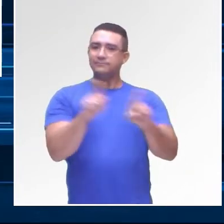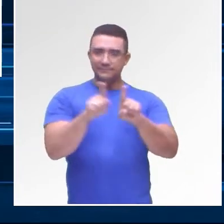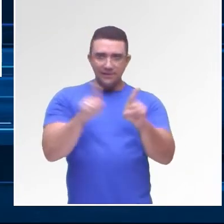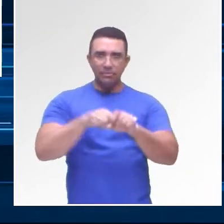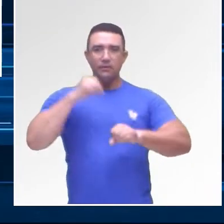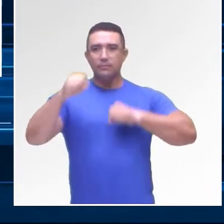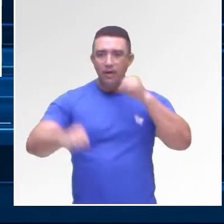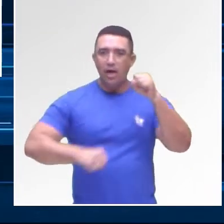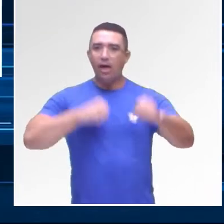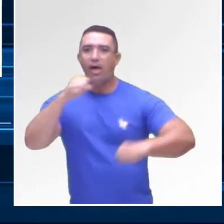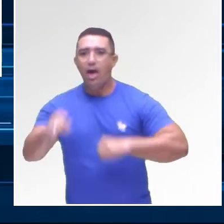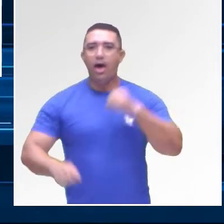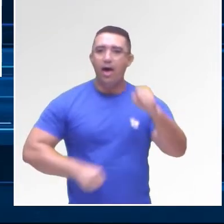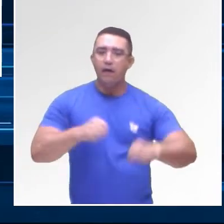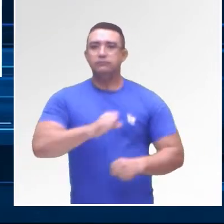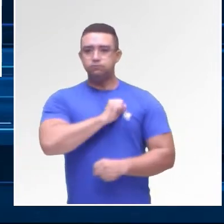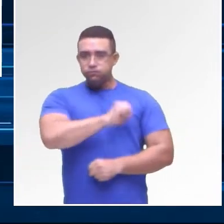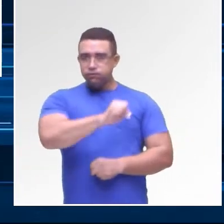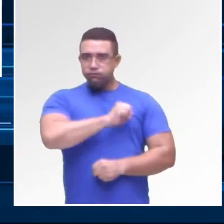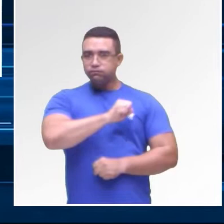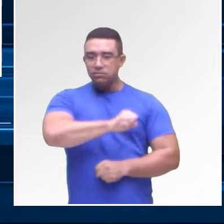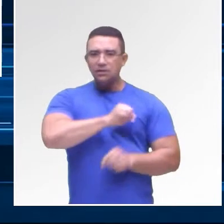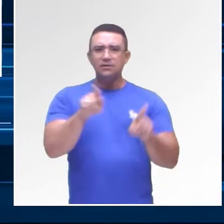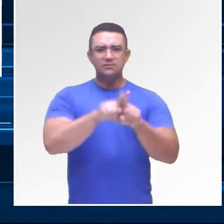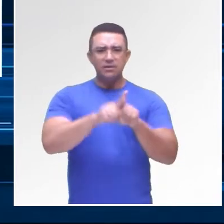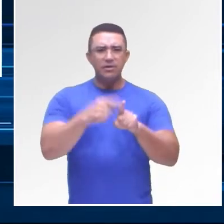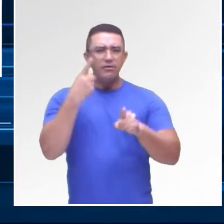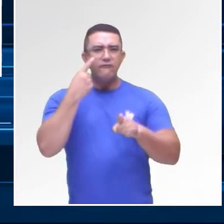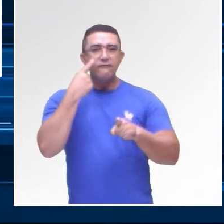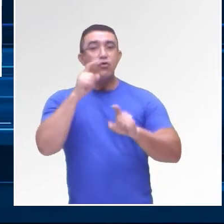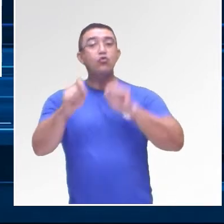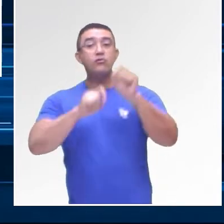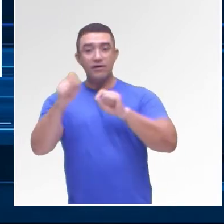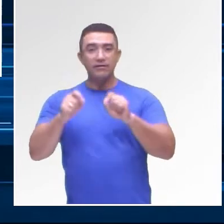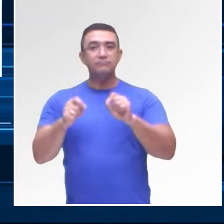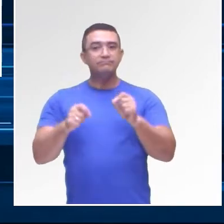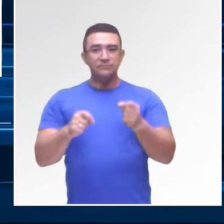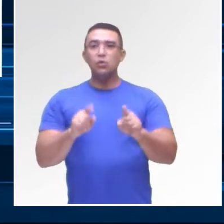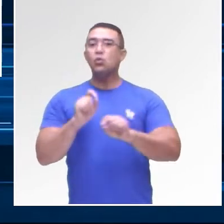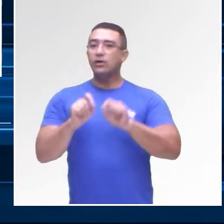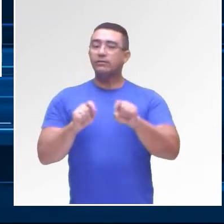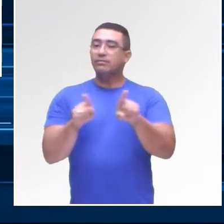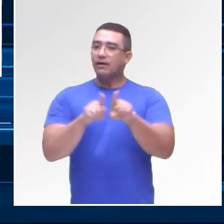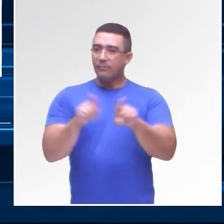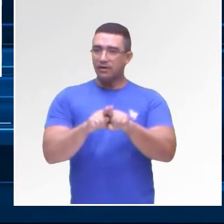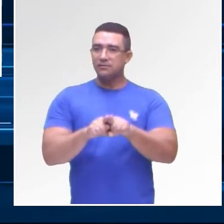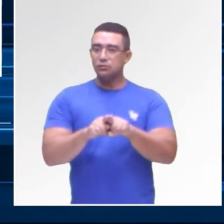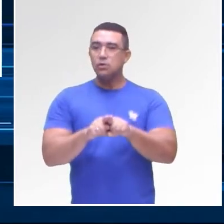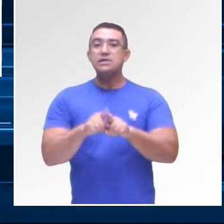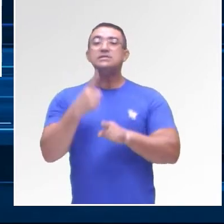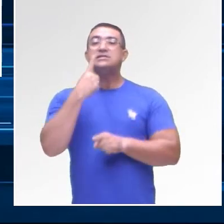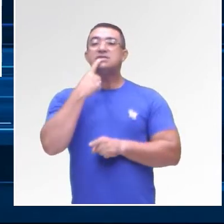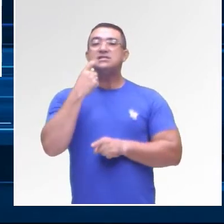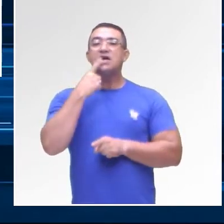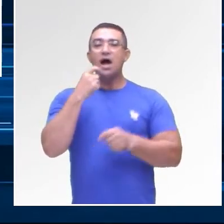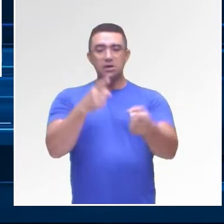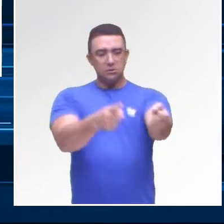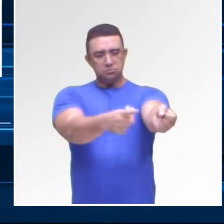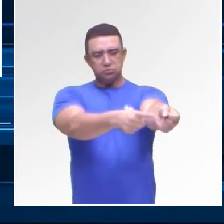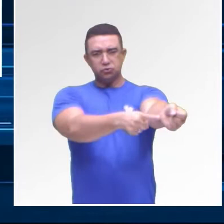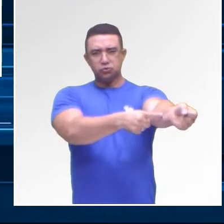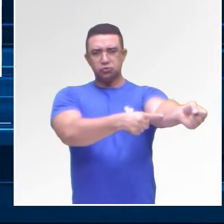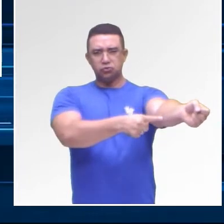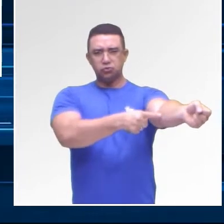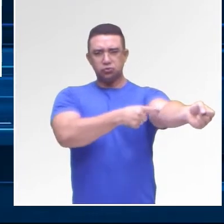começa a acelerar. Nós temos o aumento da tensão arterial, que seria a passagem do nosso sangue pelas nossas